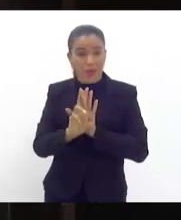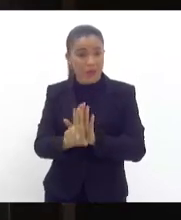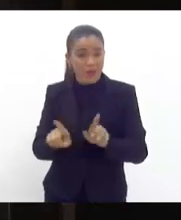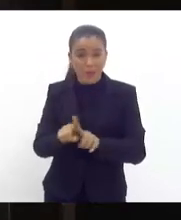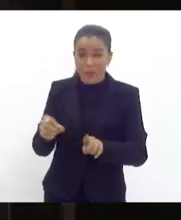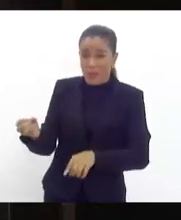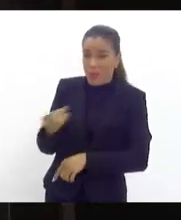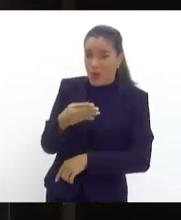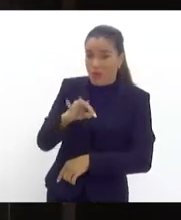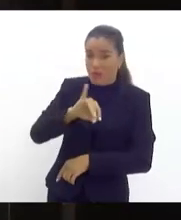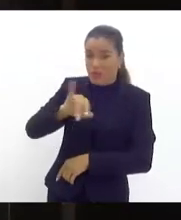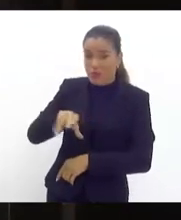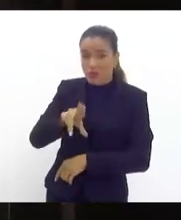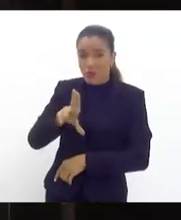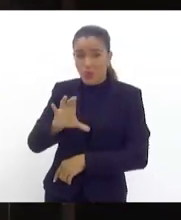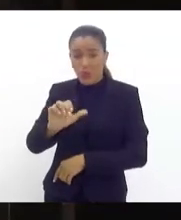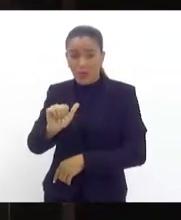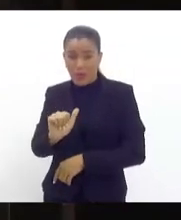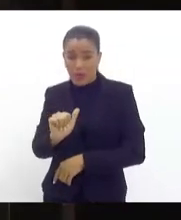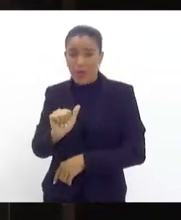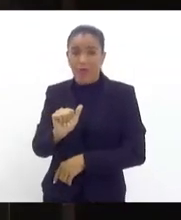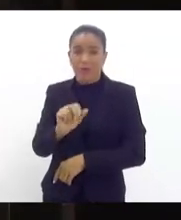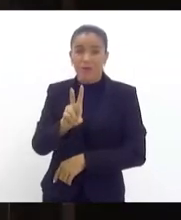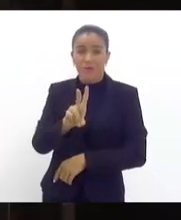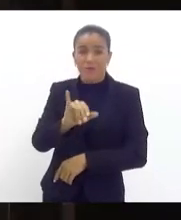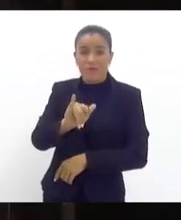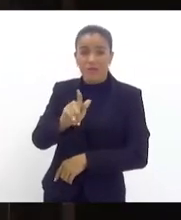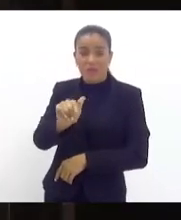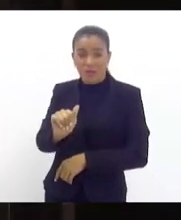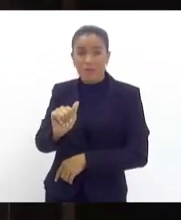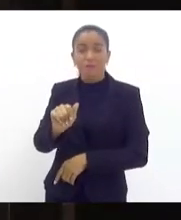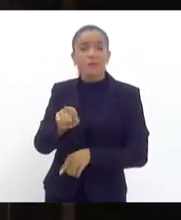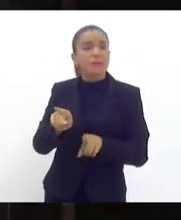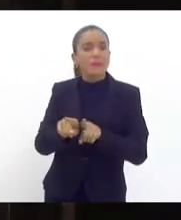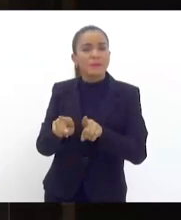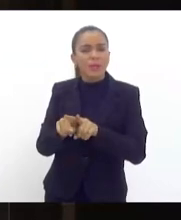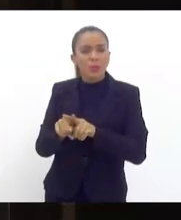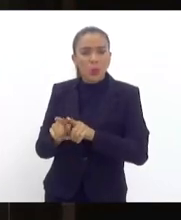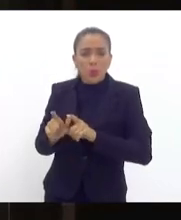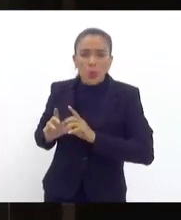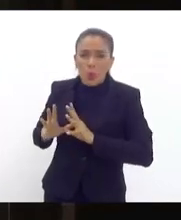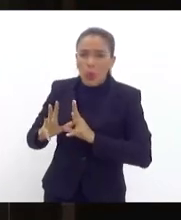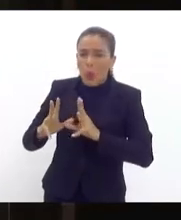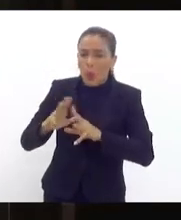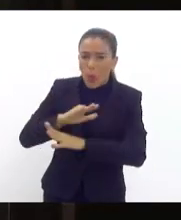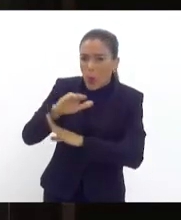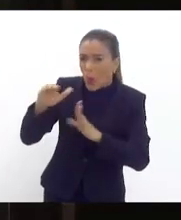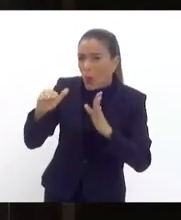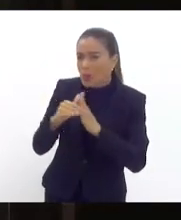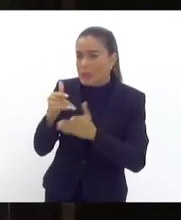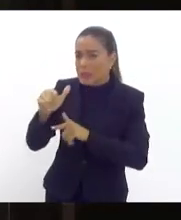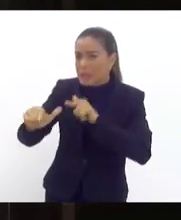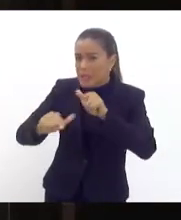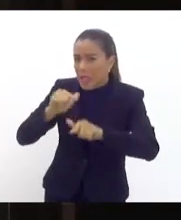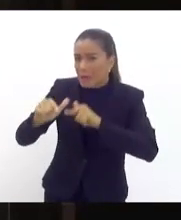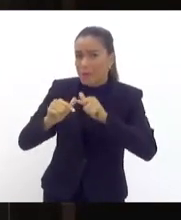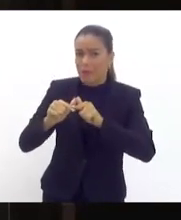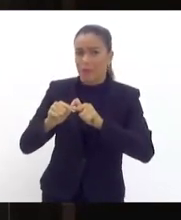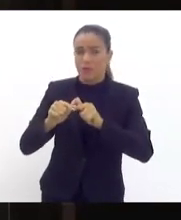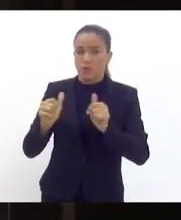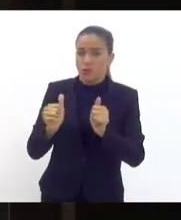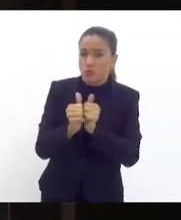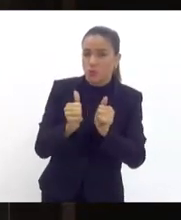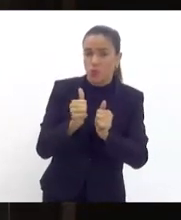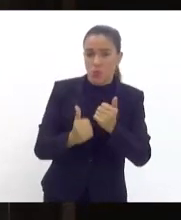Tijuca a viga todas as entidades que trabalham com os moradores e Comerciantes da grande